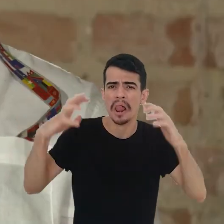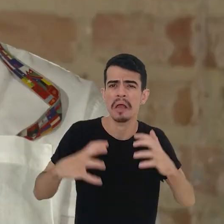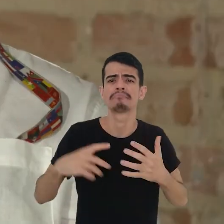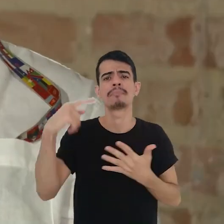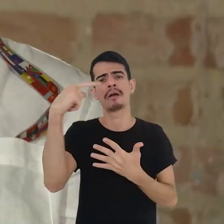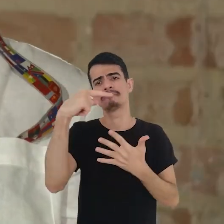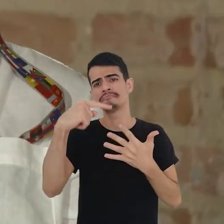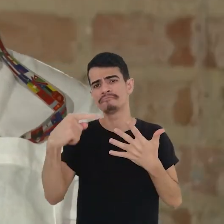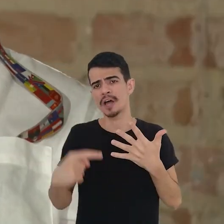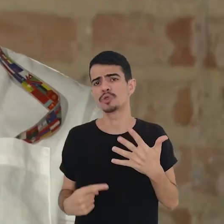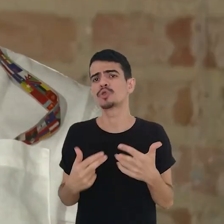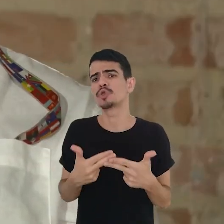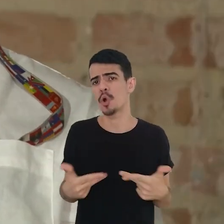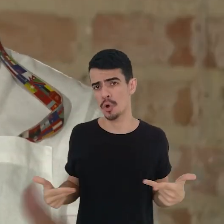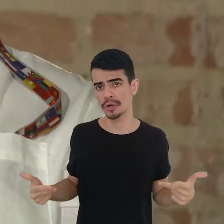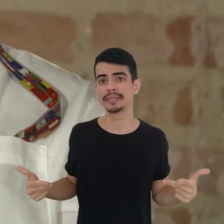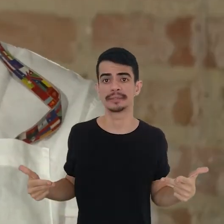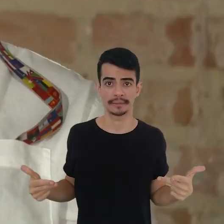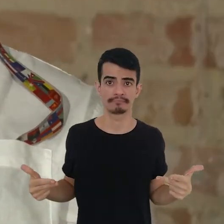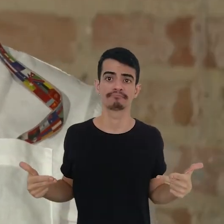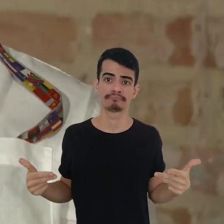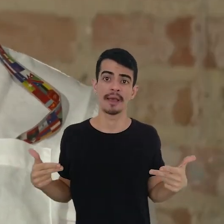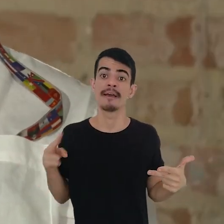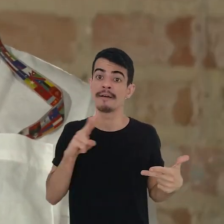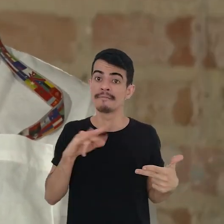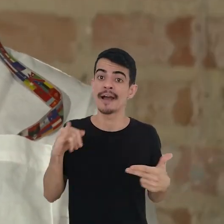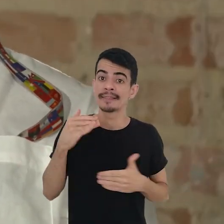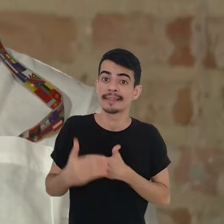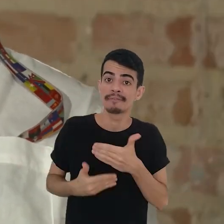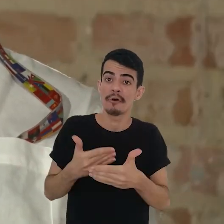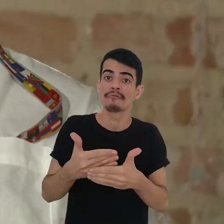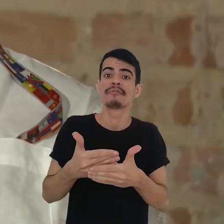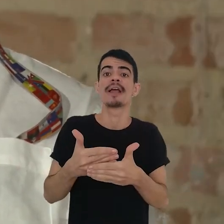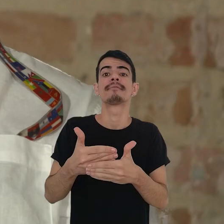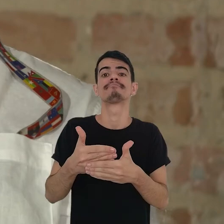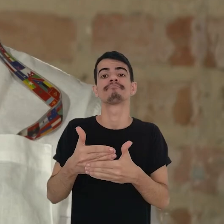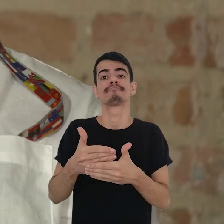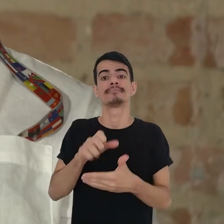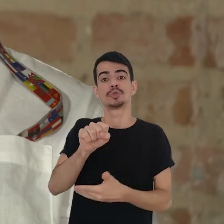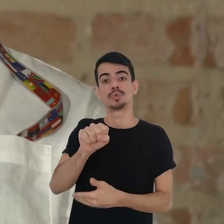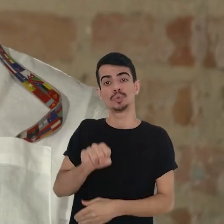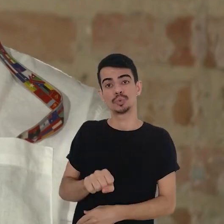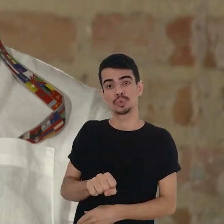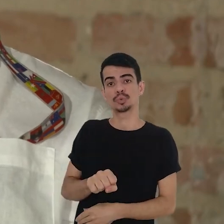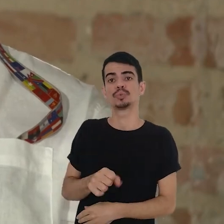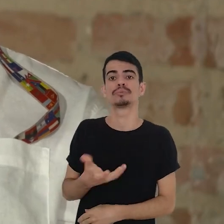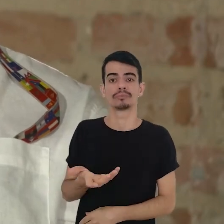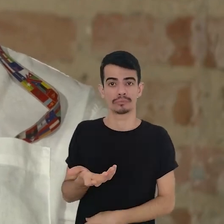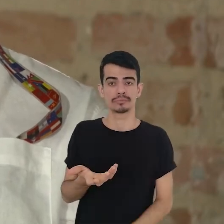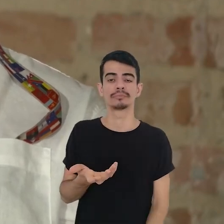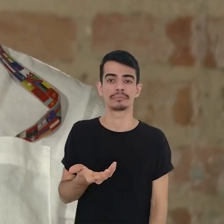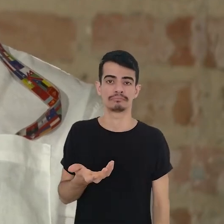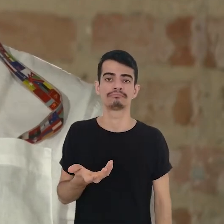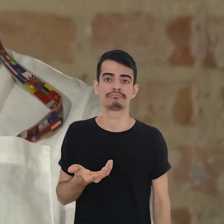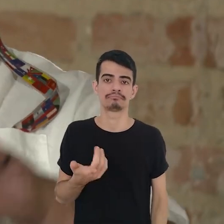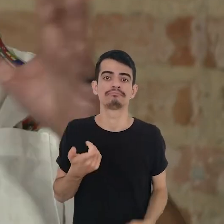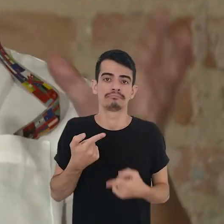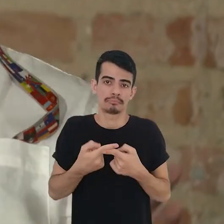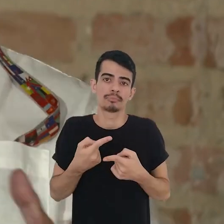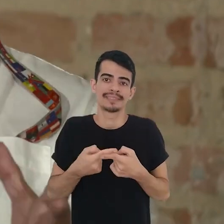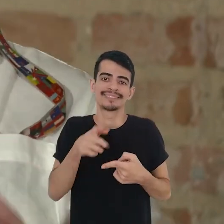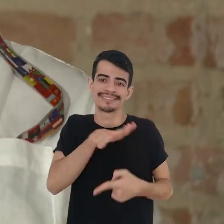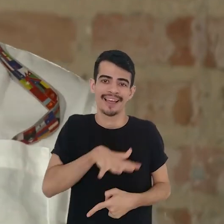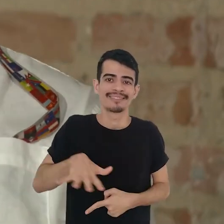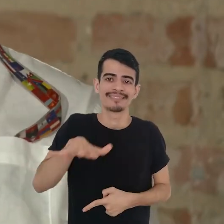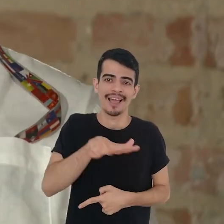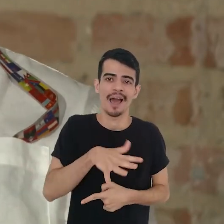de produção de tempestades e de outros fatores que vão se desenvolver aqui no Hemisfério Sul, dado